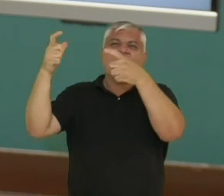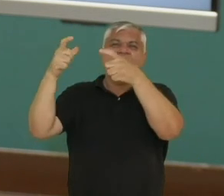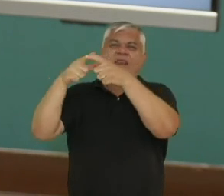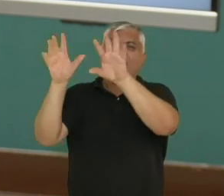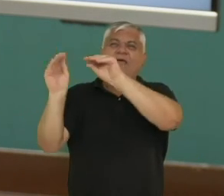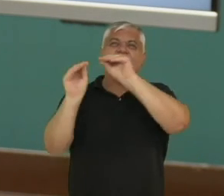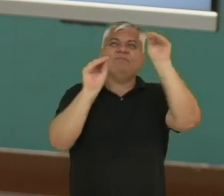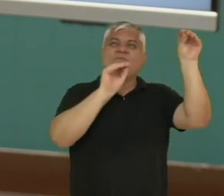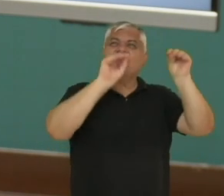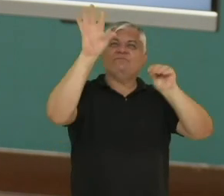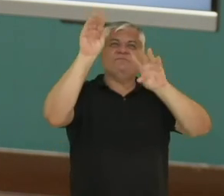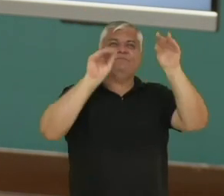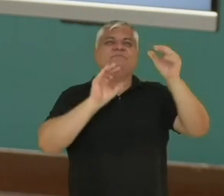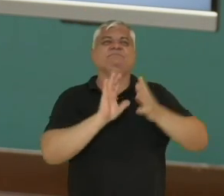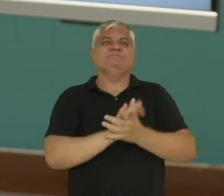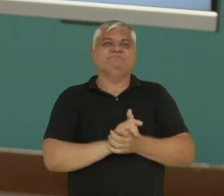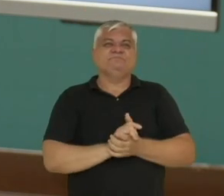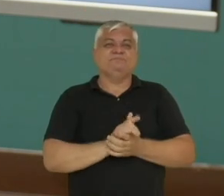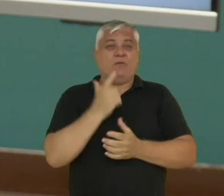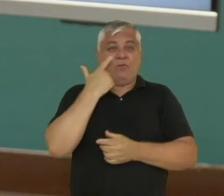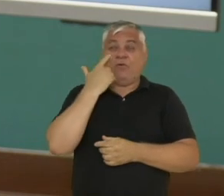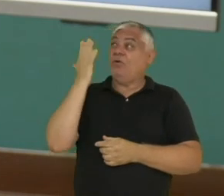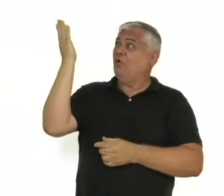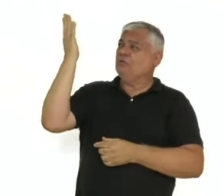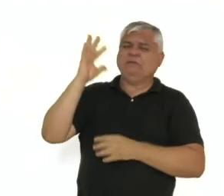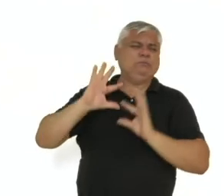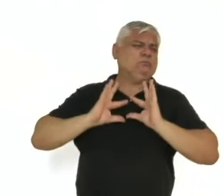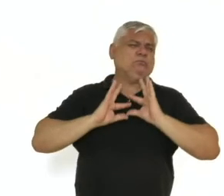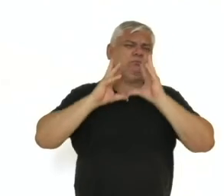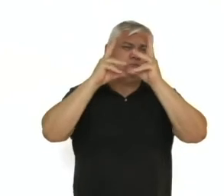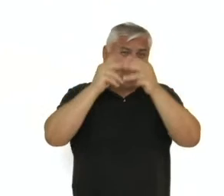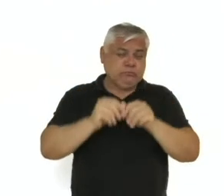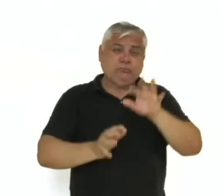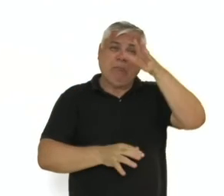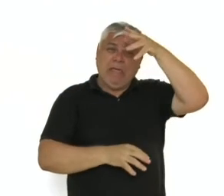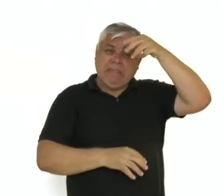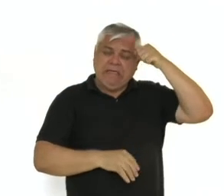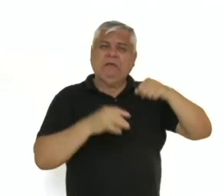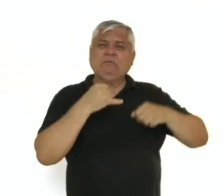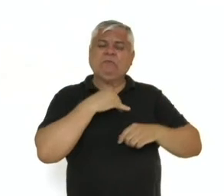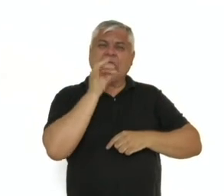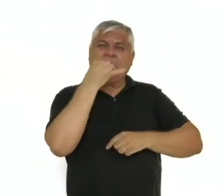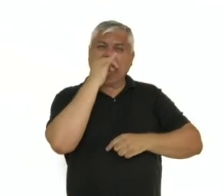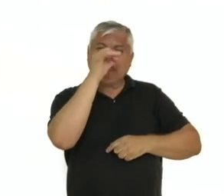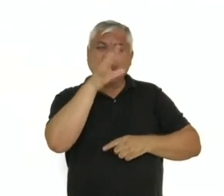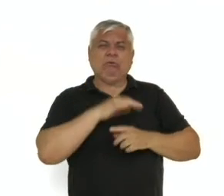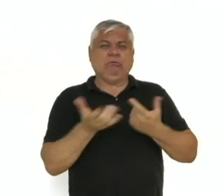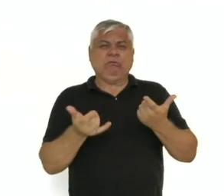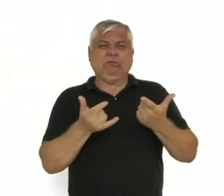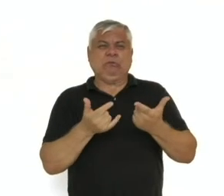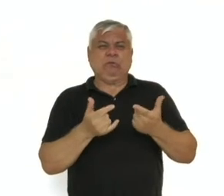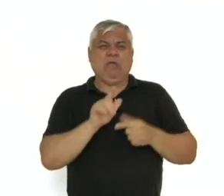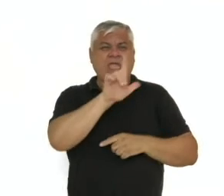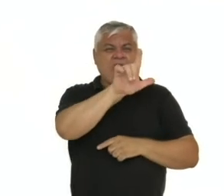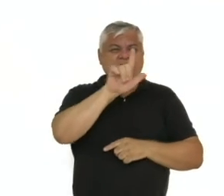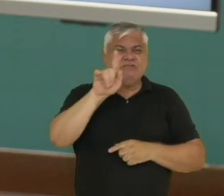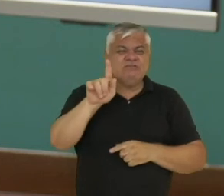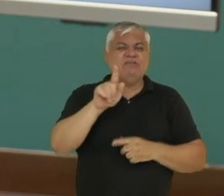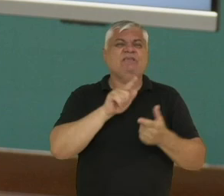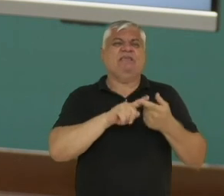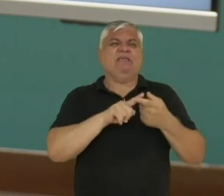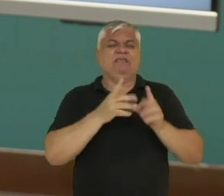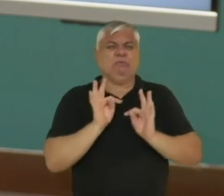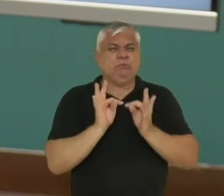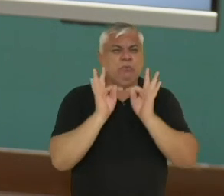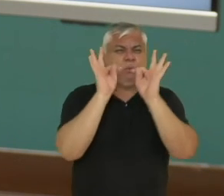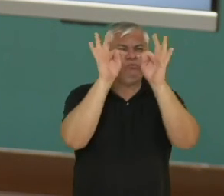sudeste, tá bom? Então, Manaus produz de tudo, né? Eletrônicos ali, né? Com instalação da LG, da Samsung e assim por